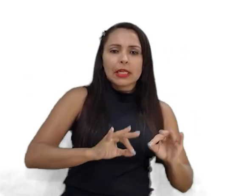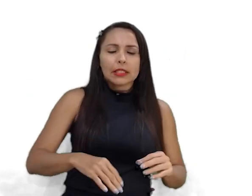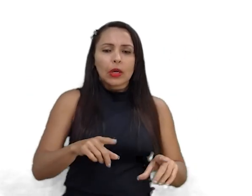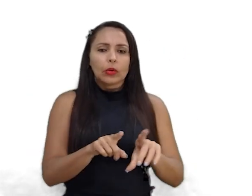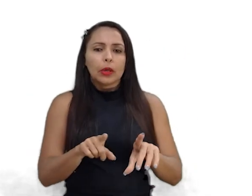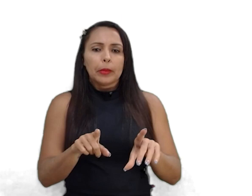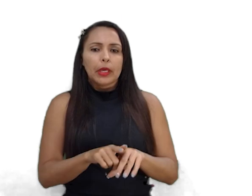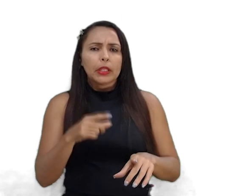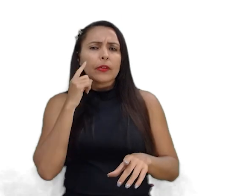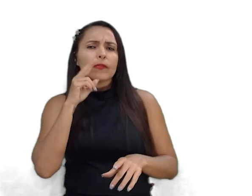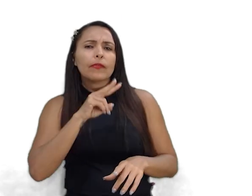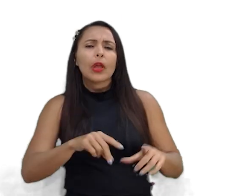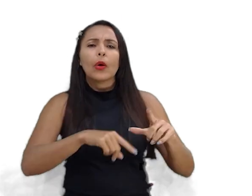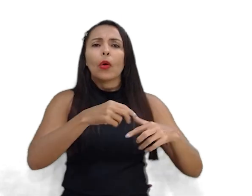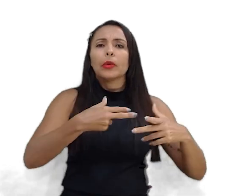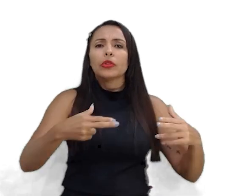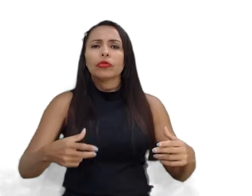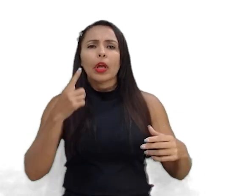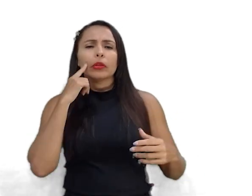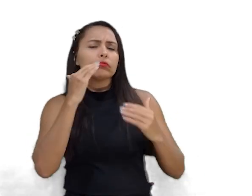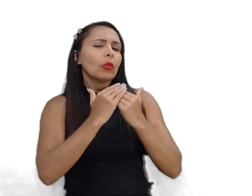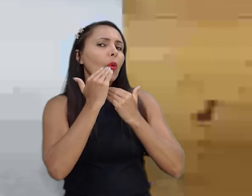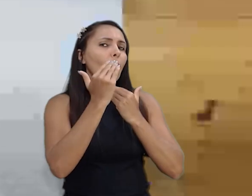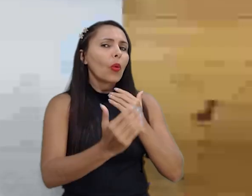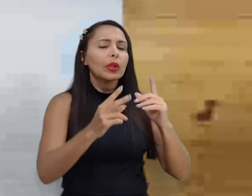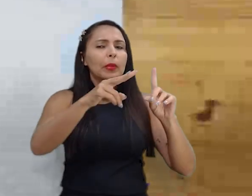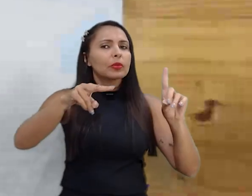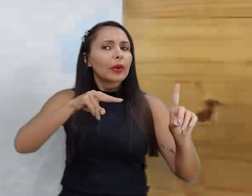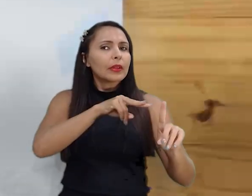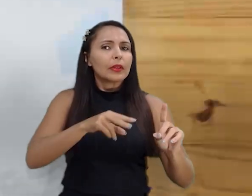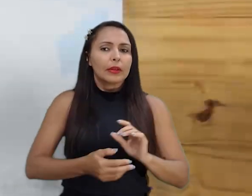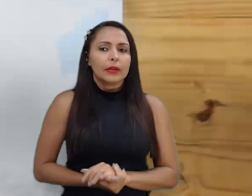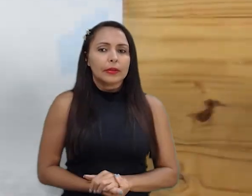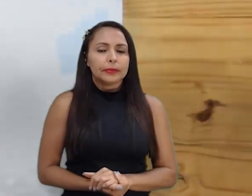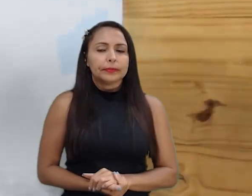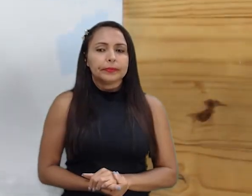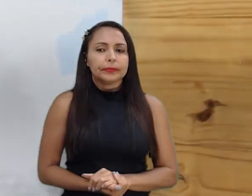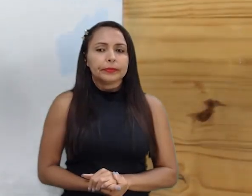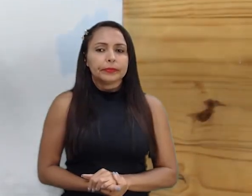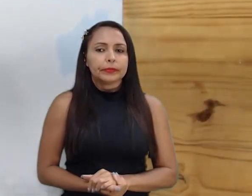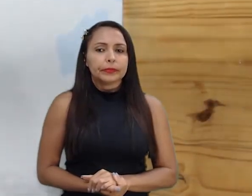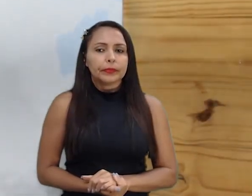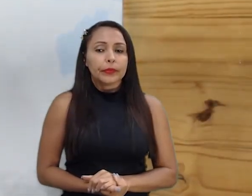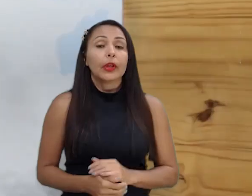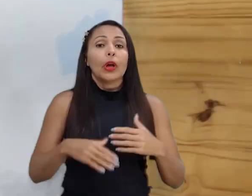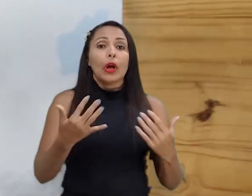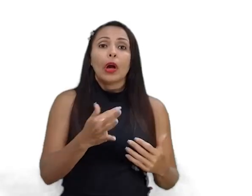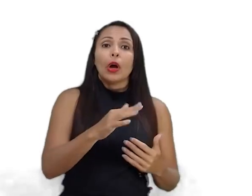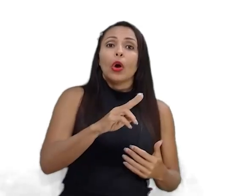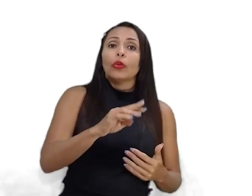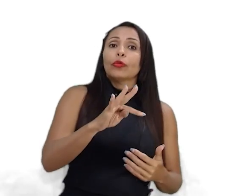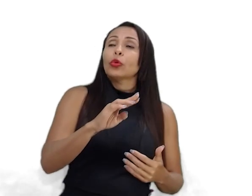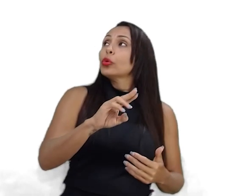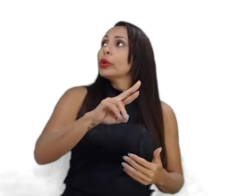as formas de ver o objeto com outros olhos, por outras perspectivas. O futurismo, né, que é a questão de